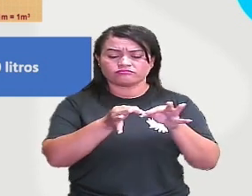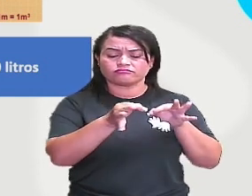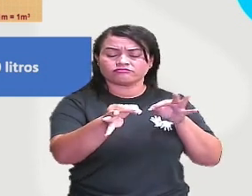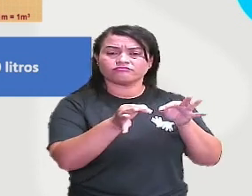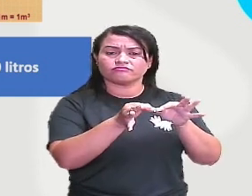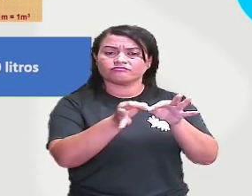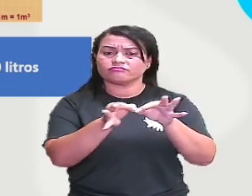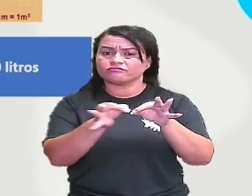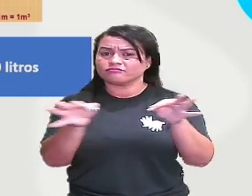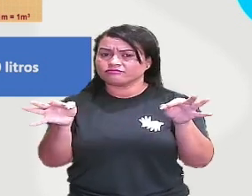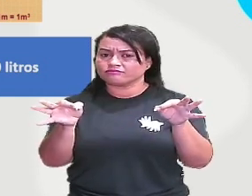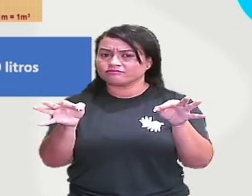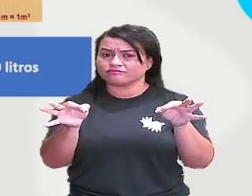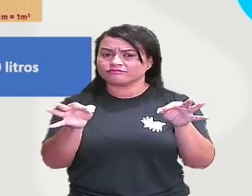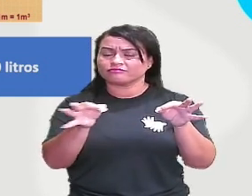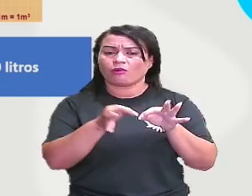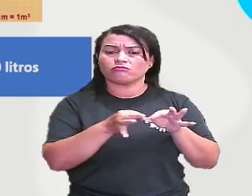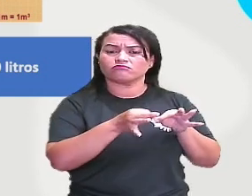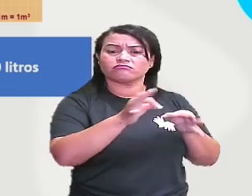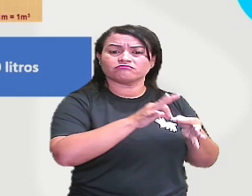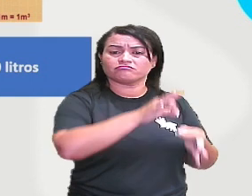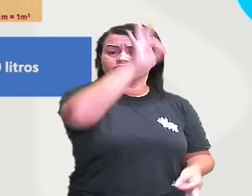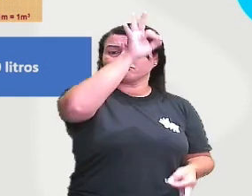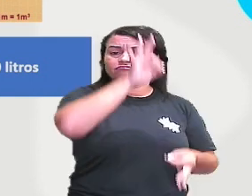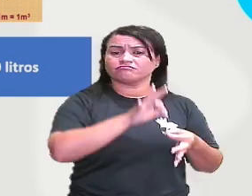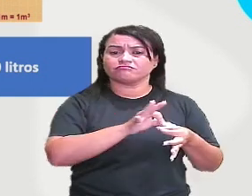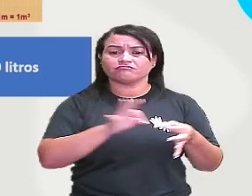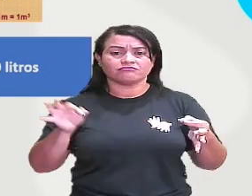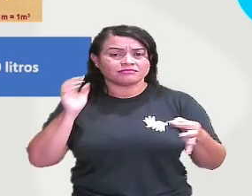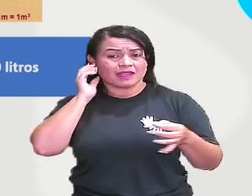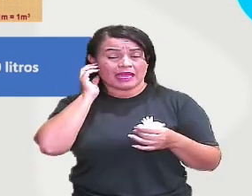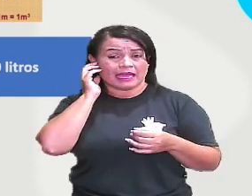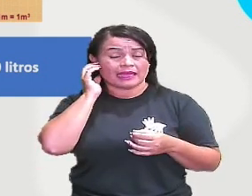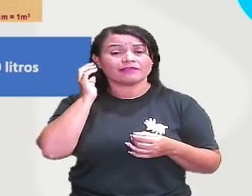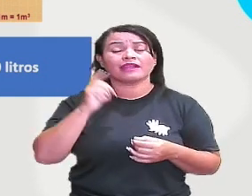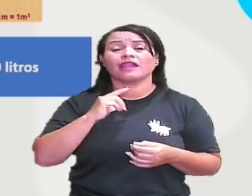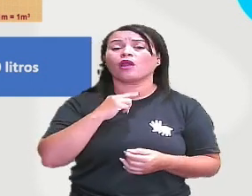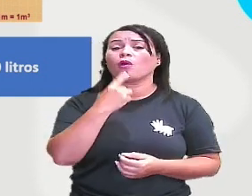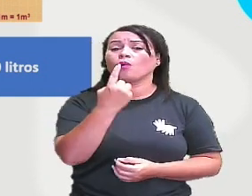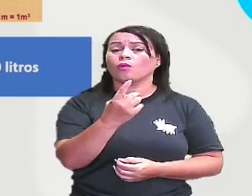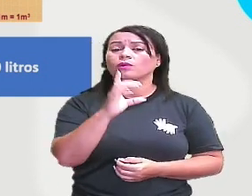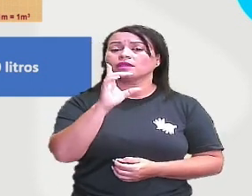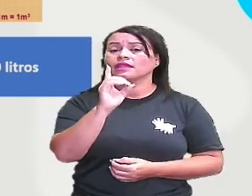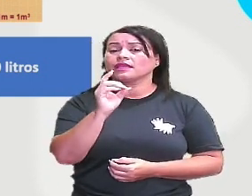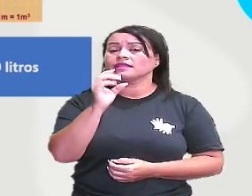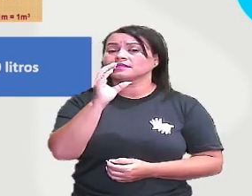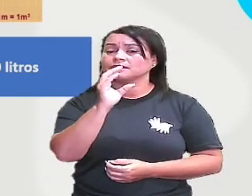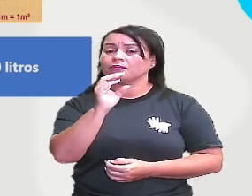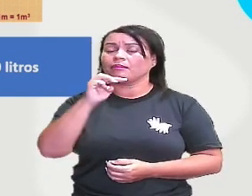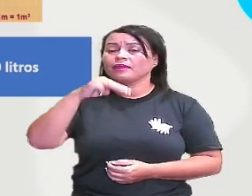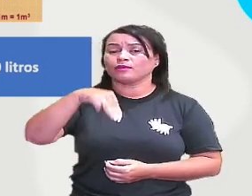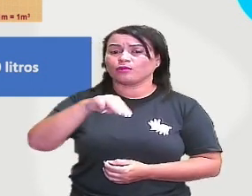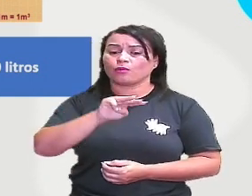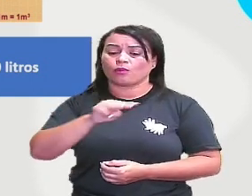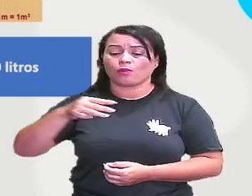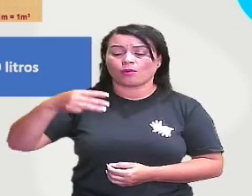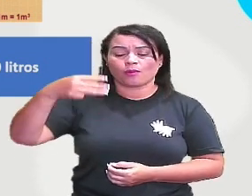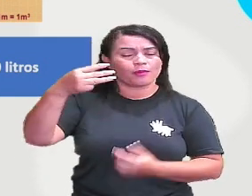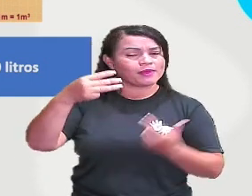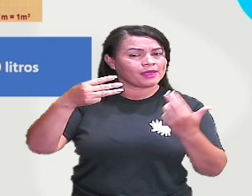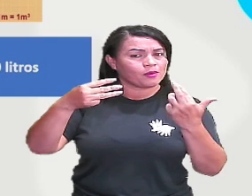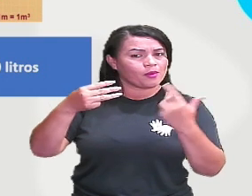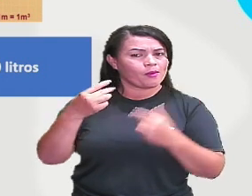1 decímetro. Então, ó, 1 vezes 1 vezes 1, vou ter 1 decímetro cúbico, que é igual a 1